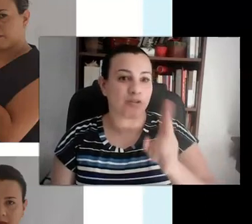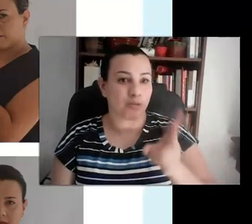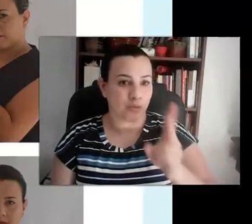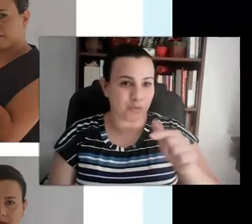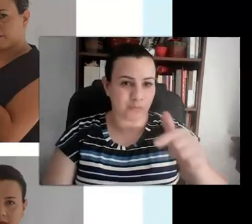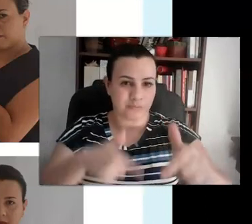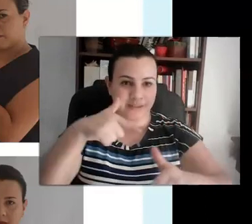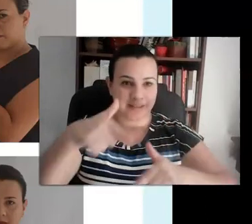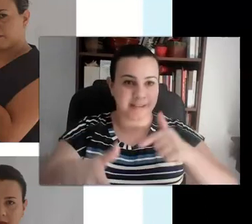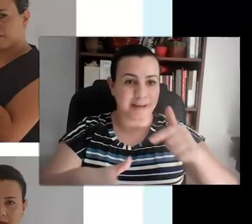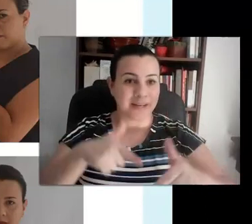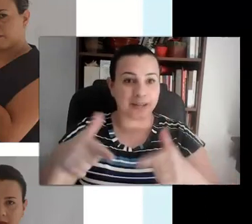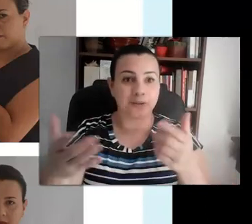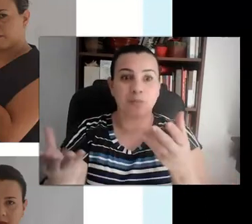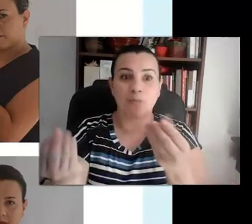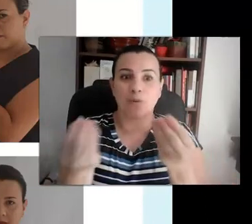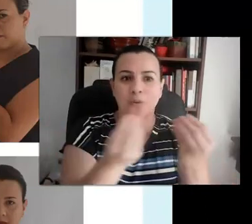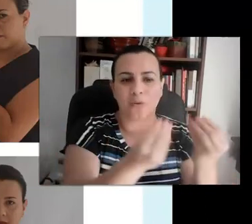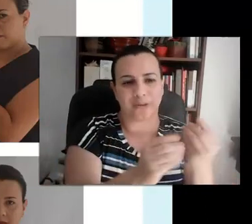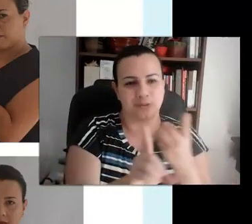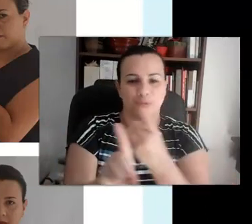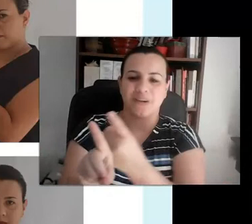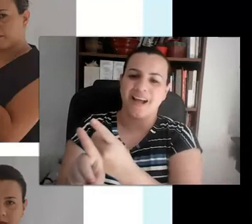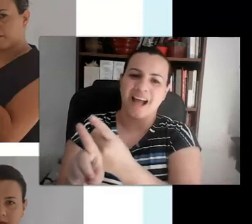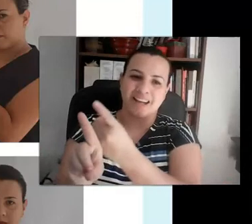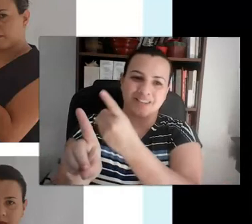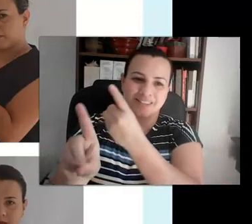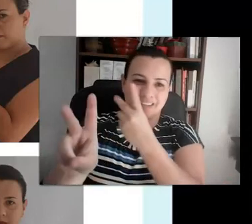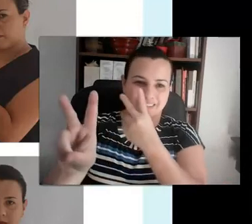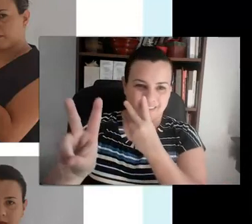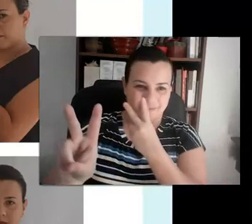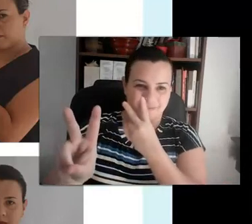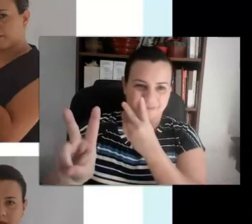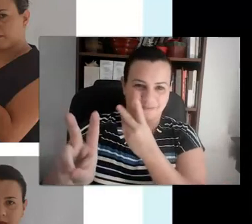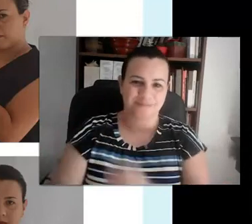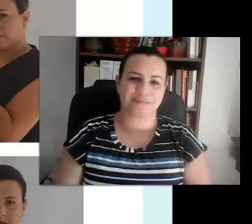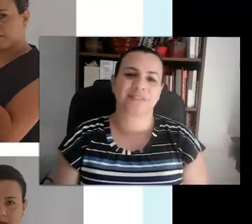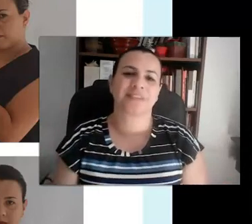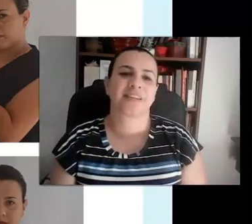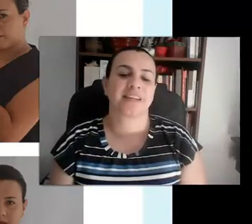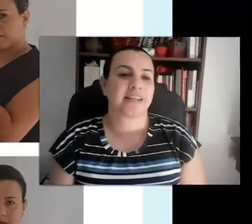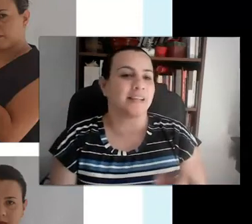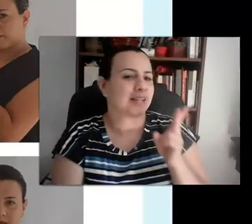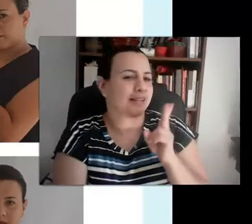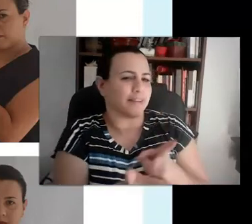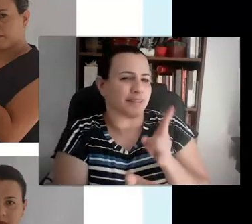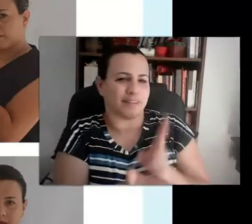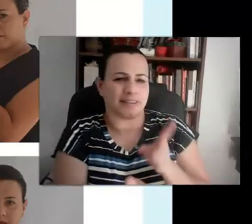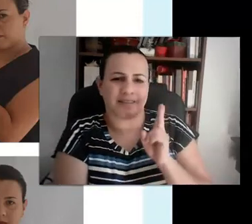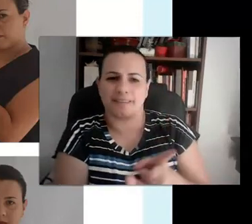Eu continuo trabalhando muito à distância.